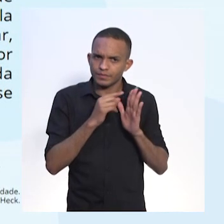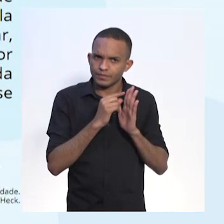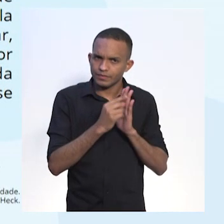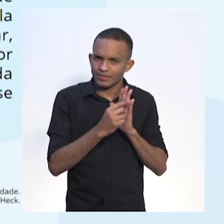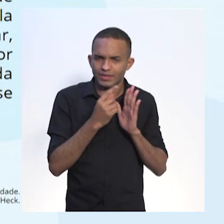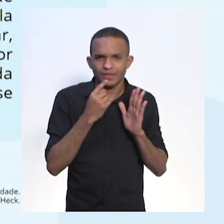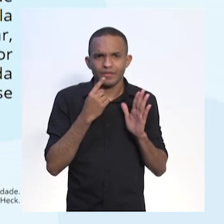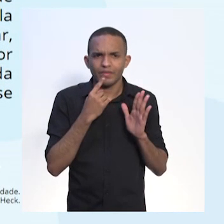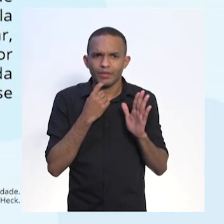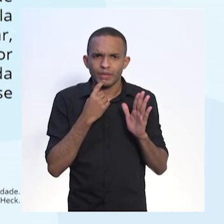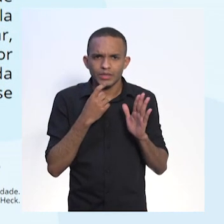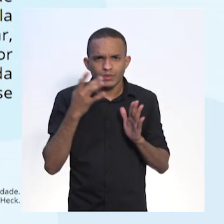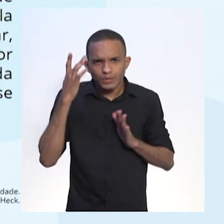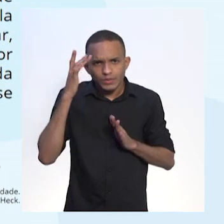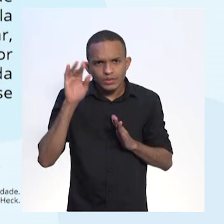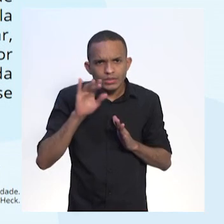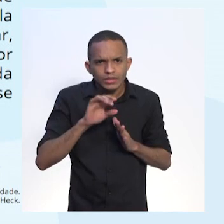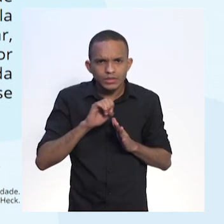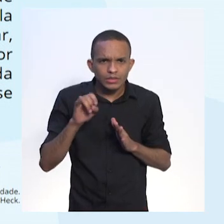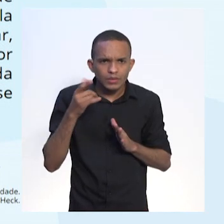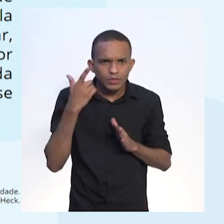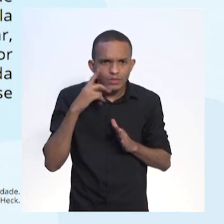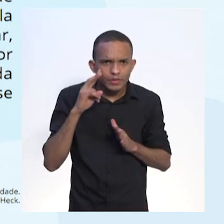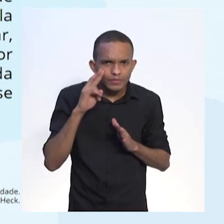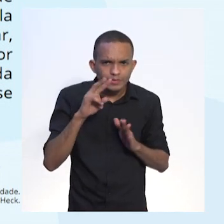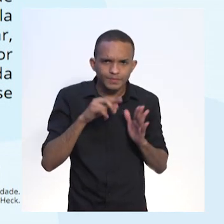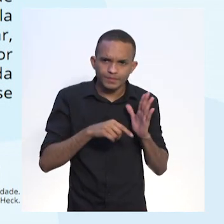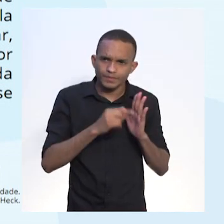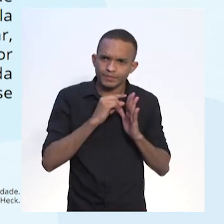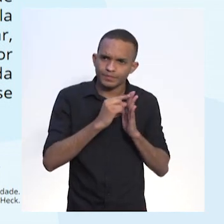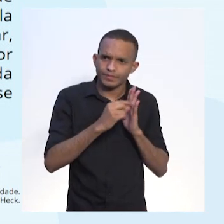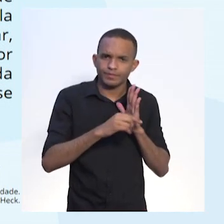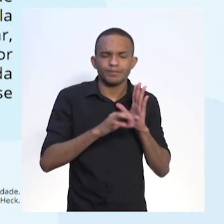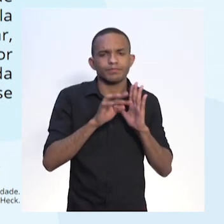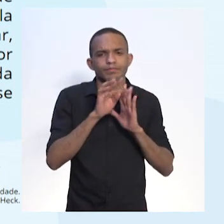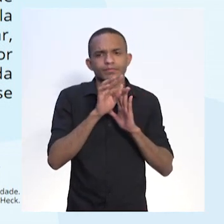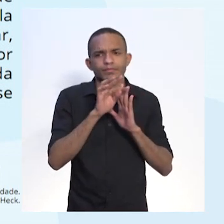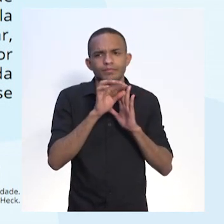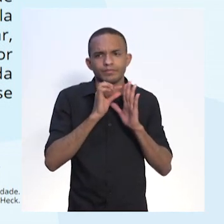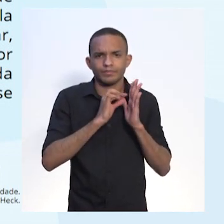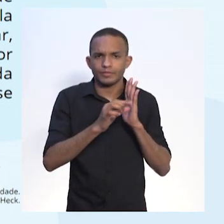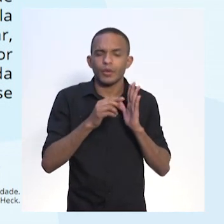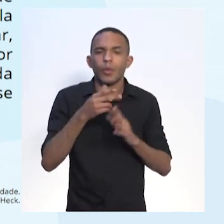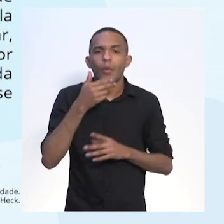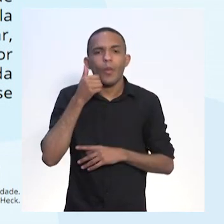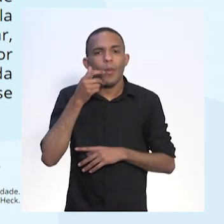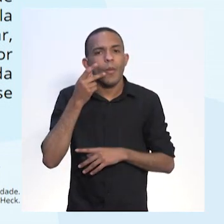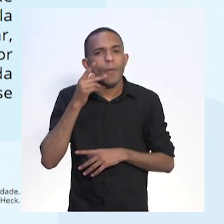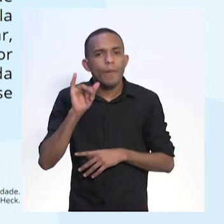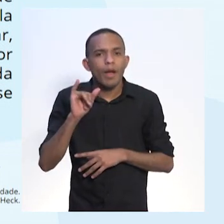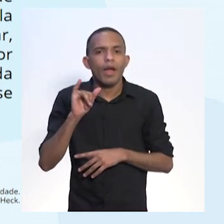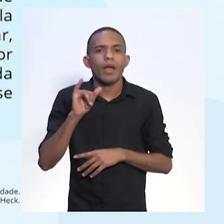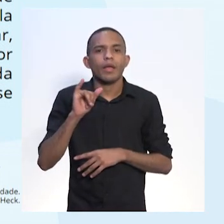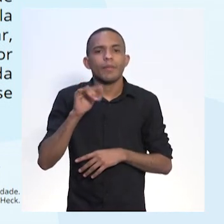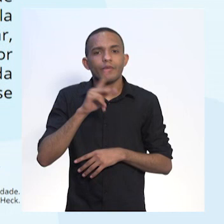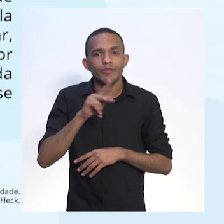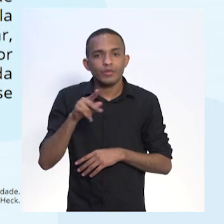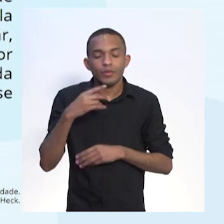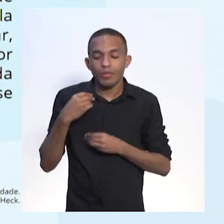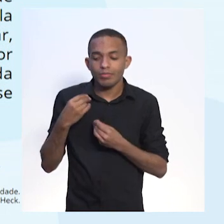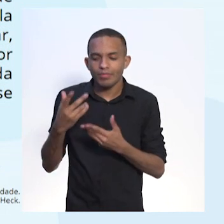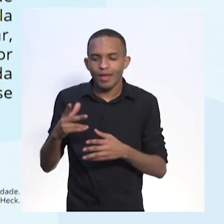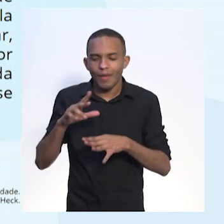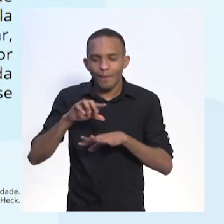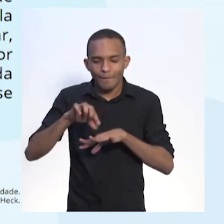vermelho, não sei se dá para ver para vocês, mas é o primeiro parágrafo aí, ó. Num vilarejo distante, o pai, que era professor, dá de presente para a filha um anel de pérola,